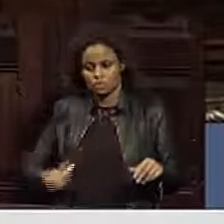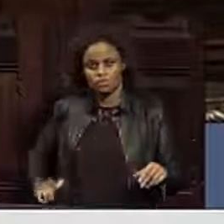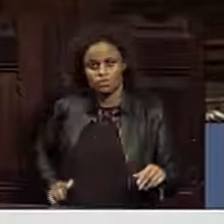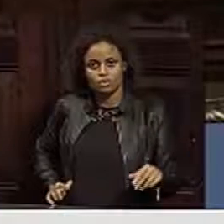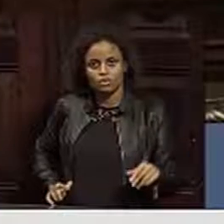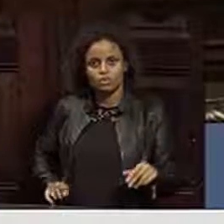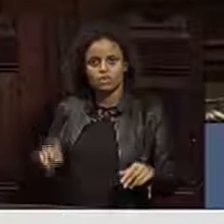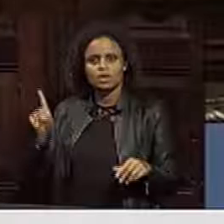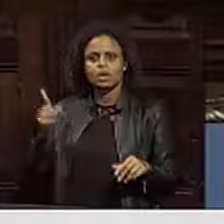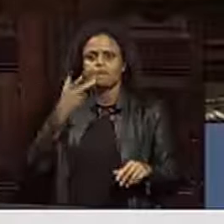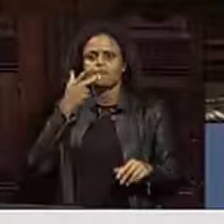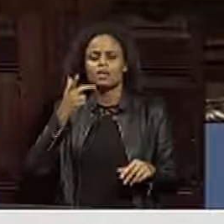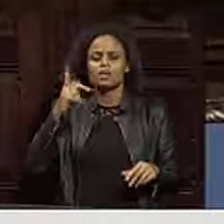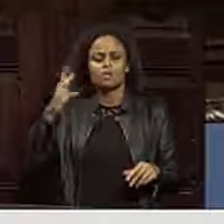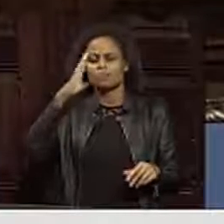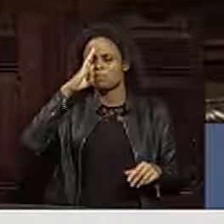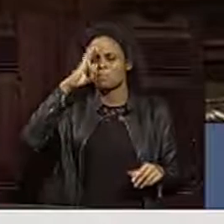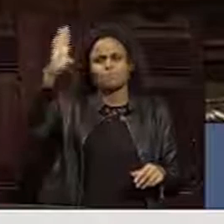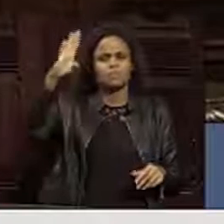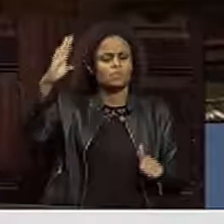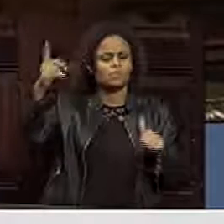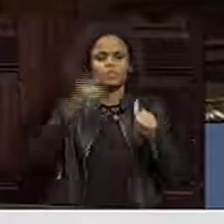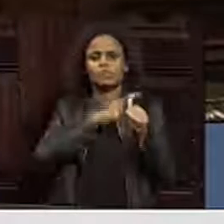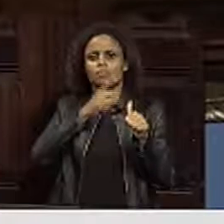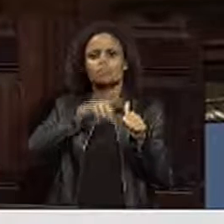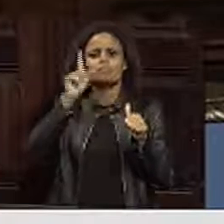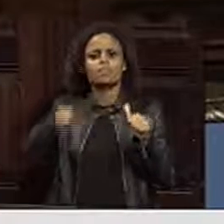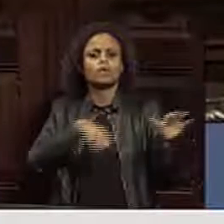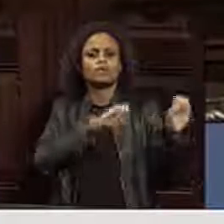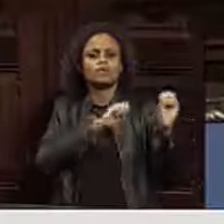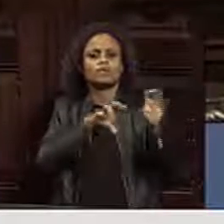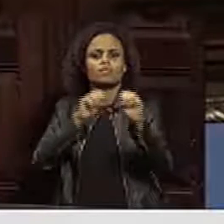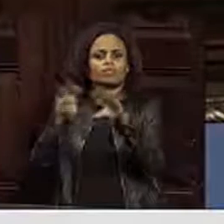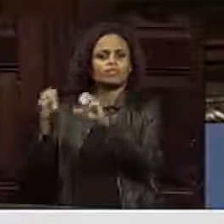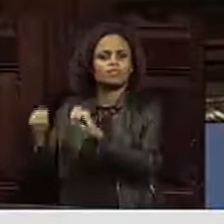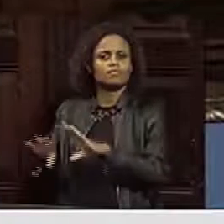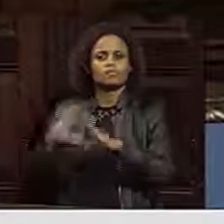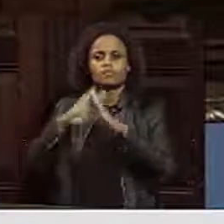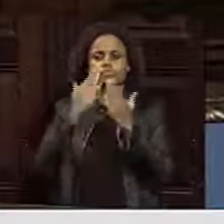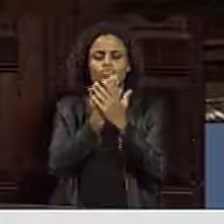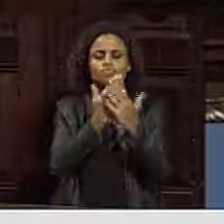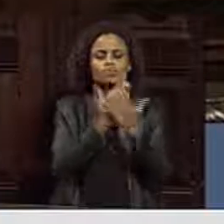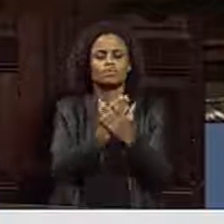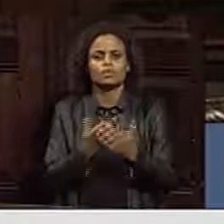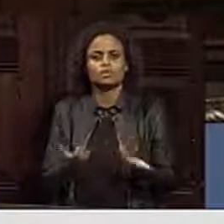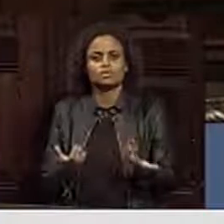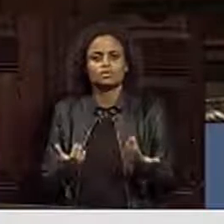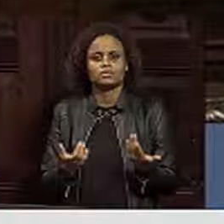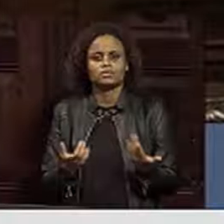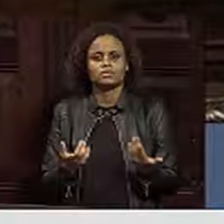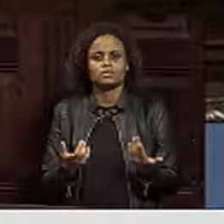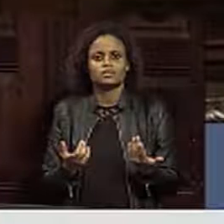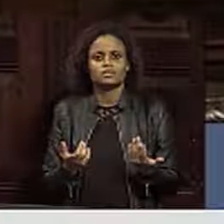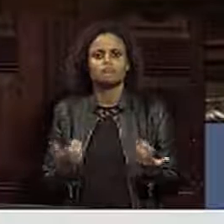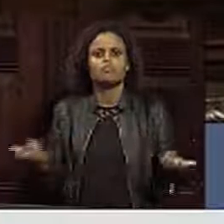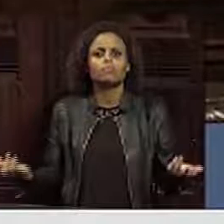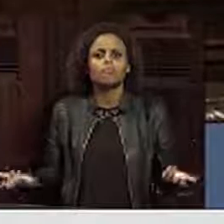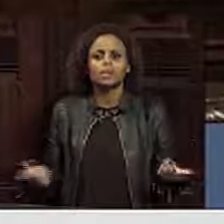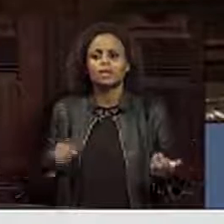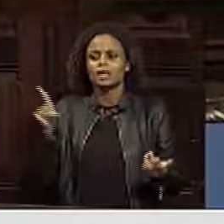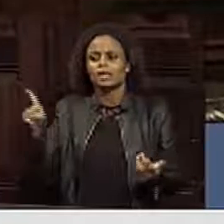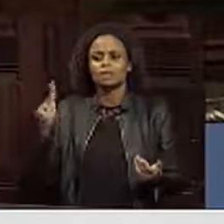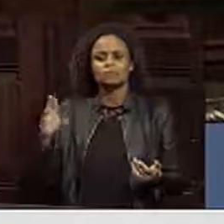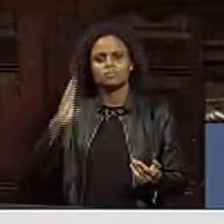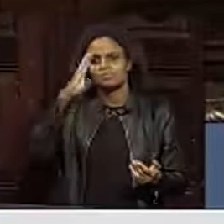a prioridade que vai ter a educação. Essa foi a prioridade. Fechamento